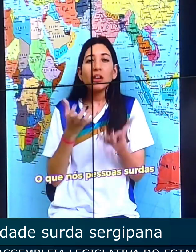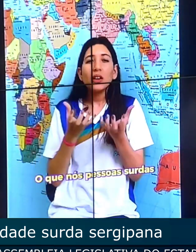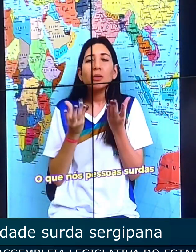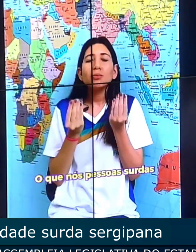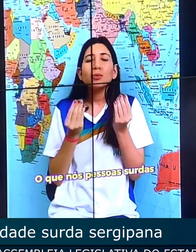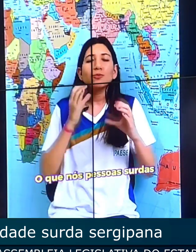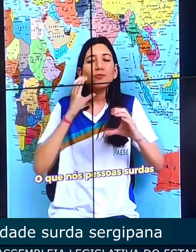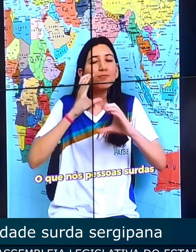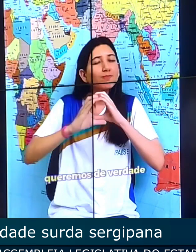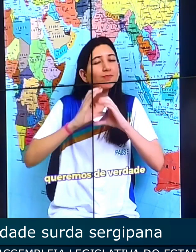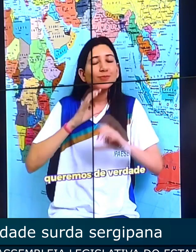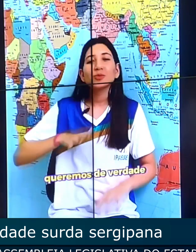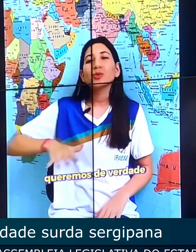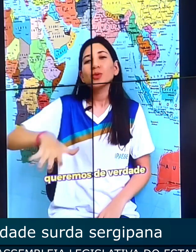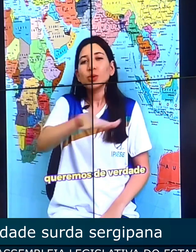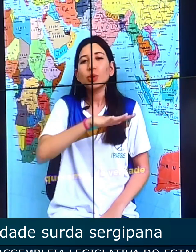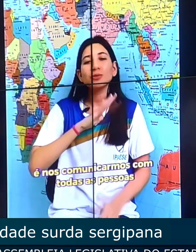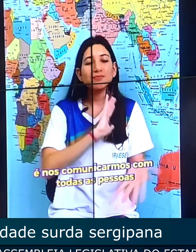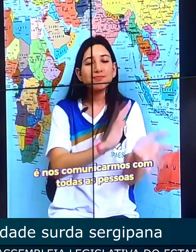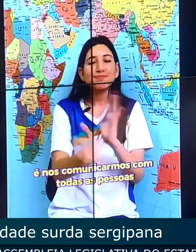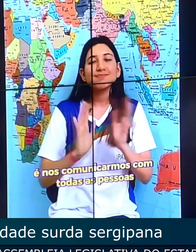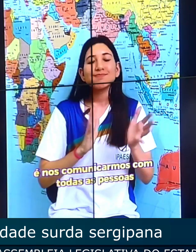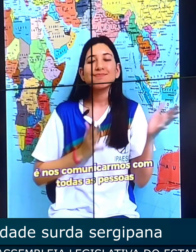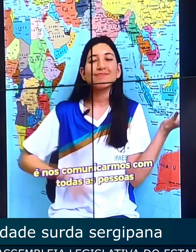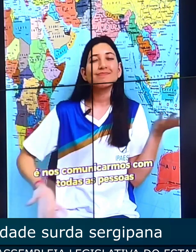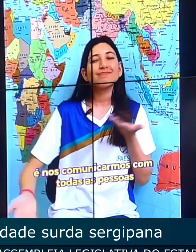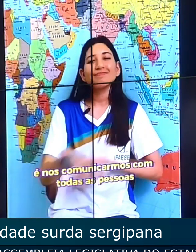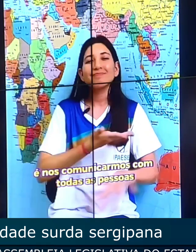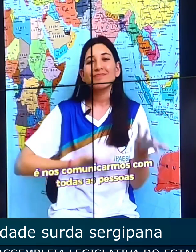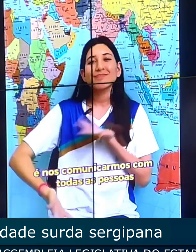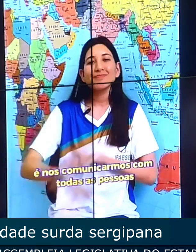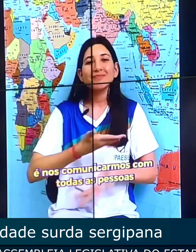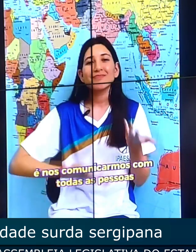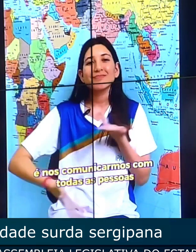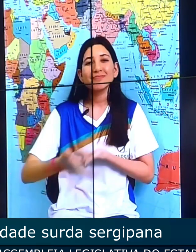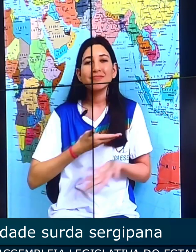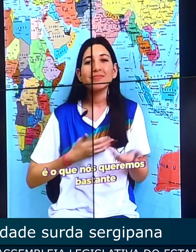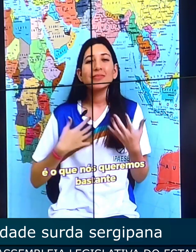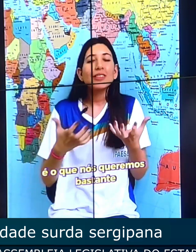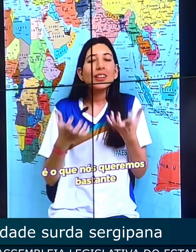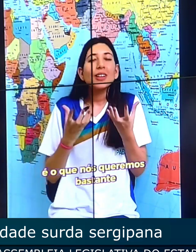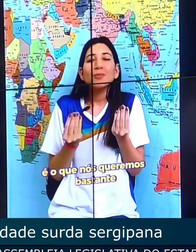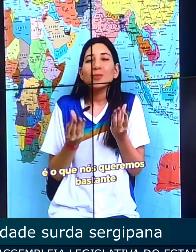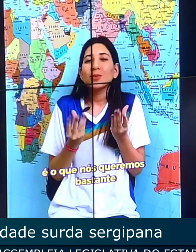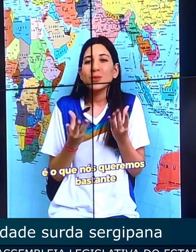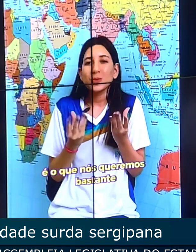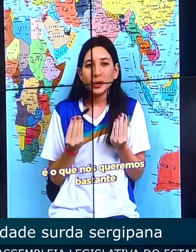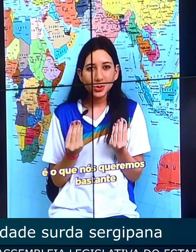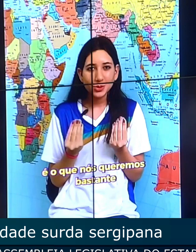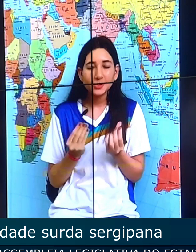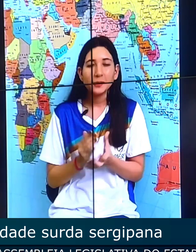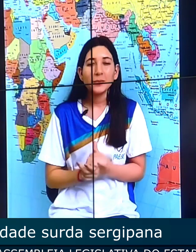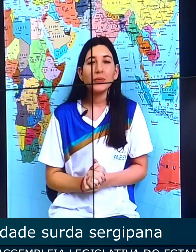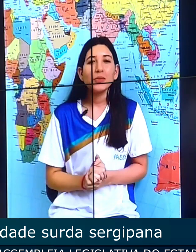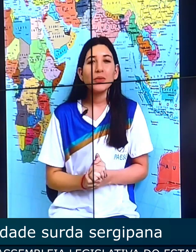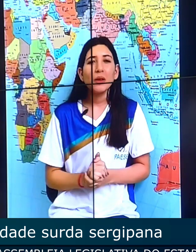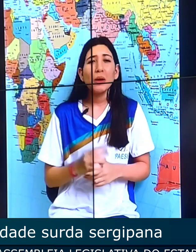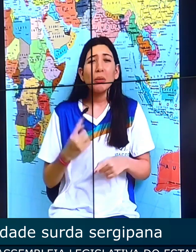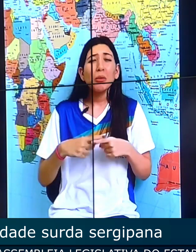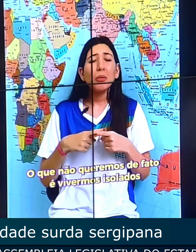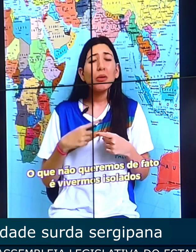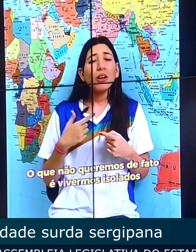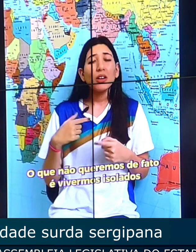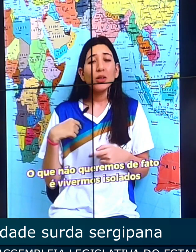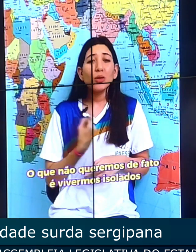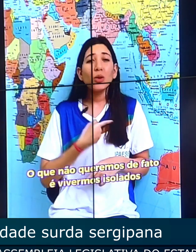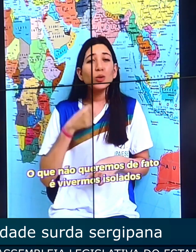O que nós, pessoas surdas, queremos de verdade é nos comunicarmos com todas as pessoas. É o que nós queremos bastante.